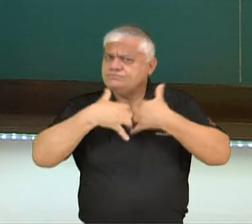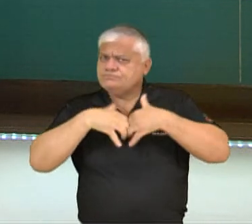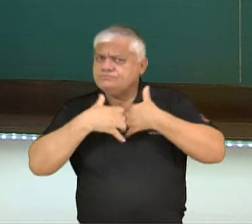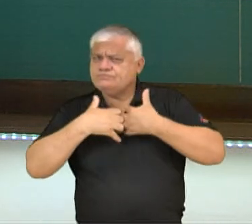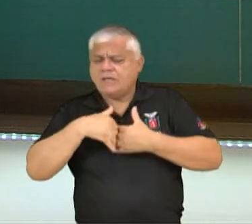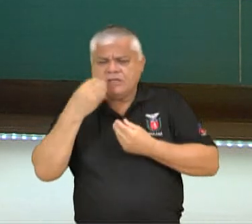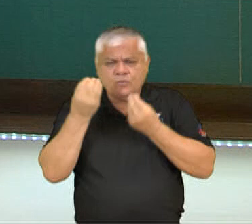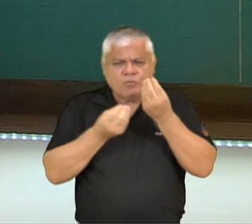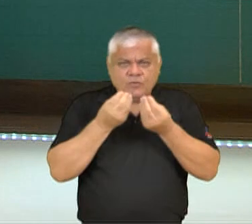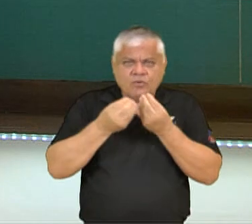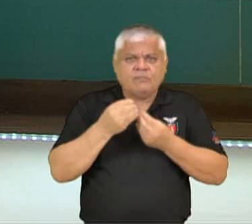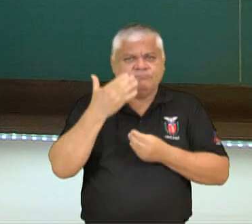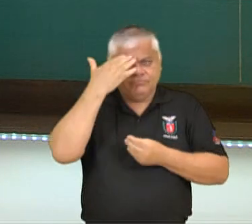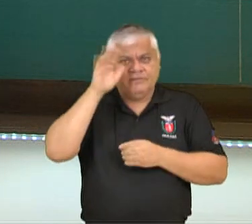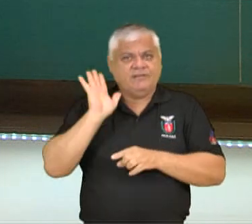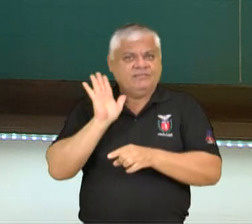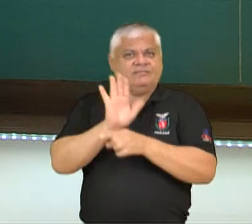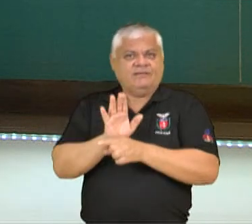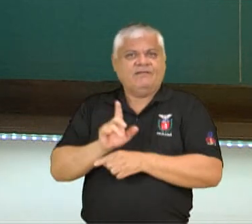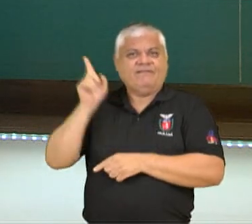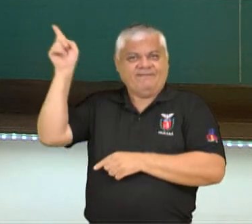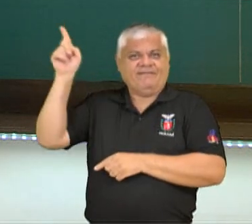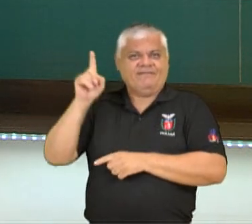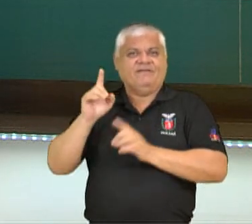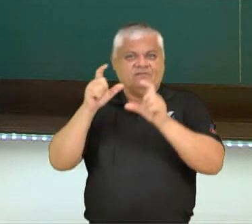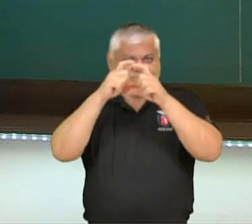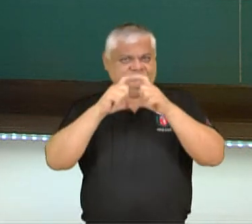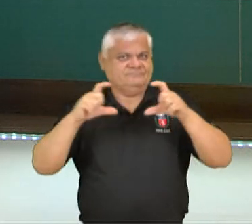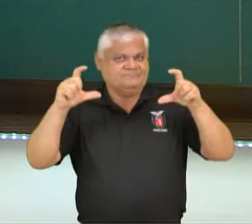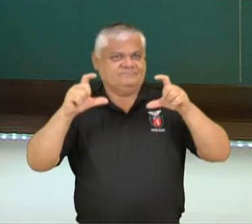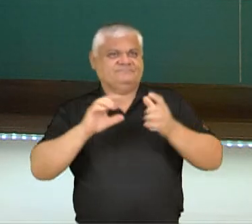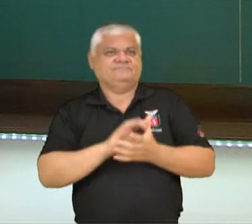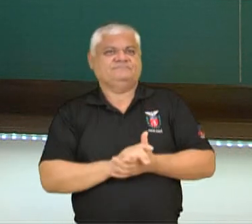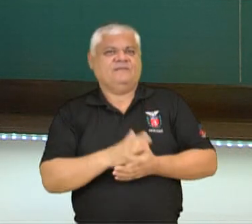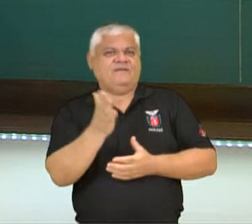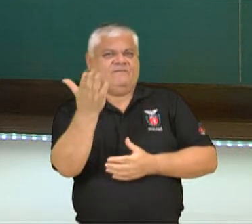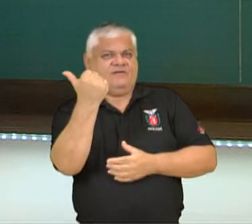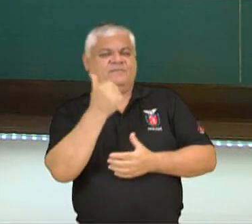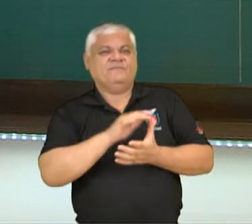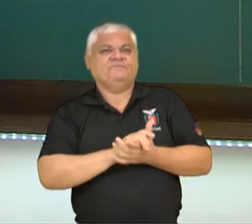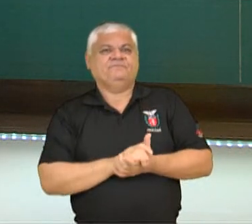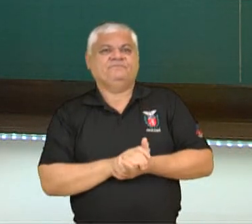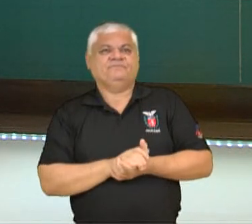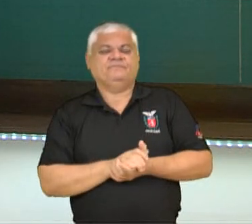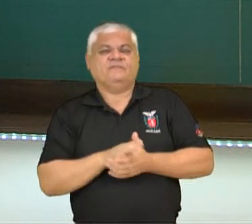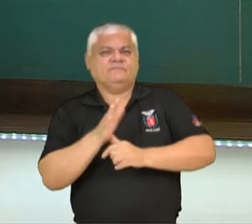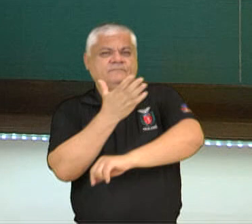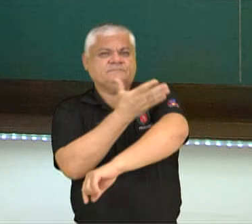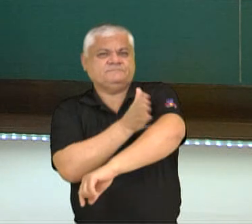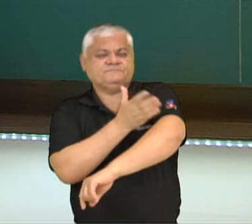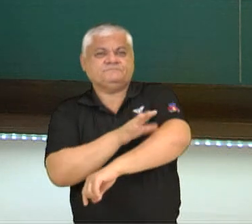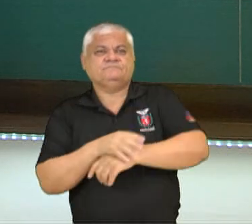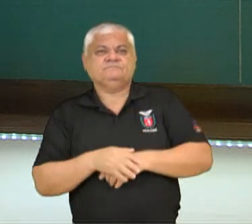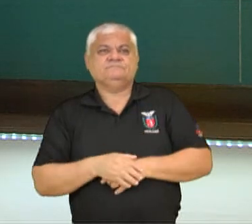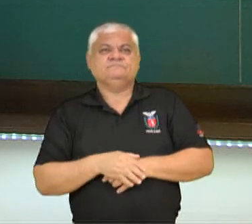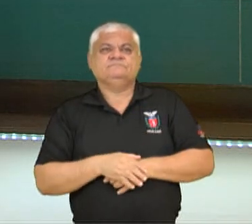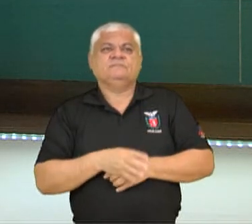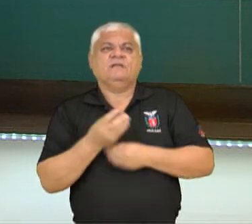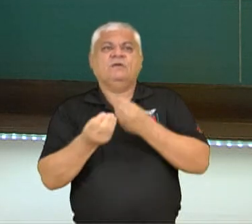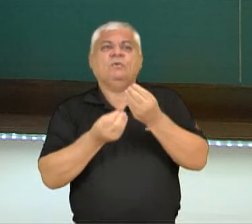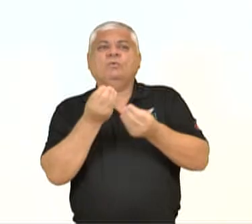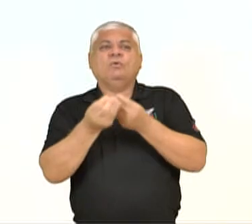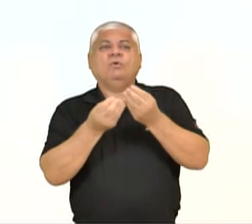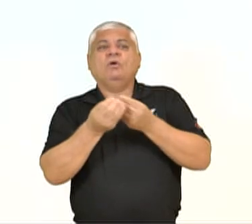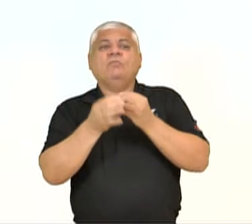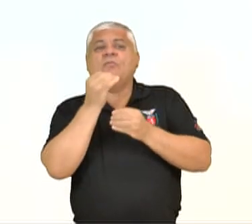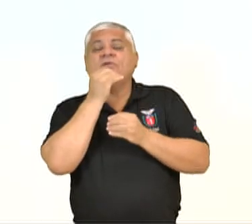e calcular o vértice da parábola. Vamos lá, então, praticar um pouquinho. Qual a ordenada do